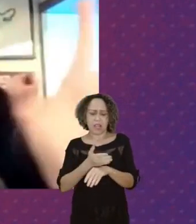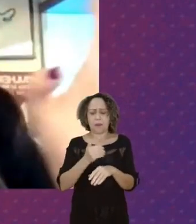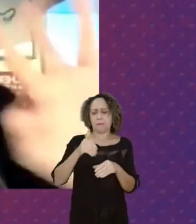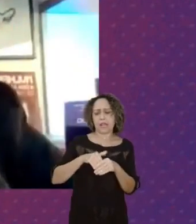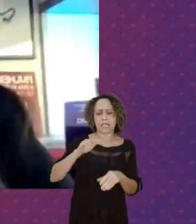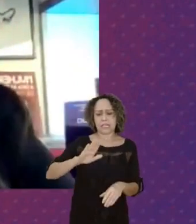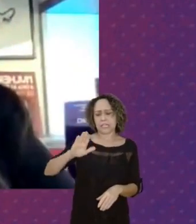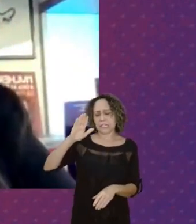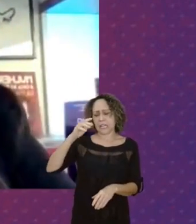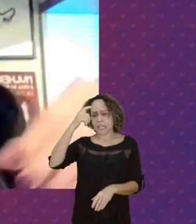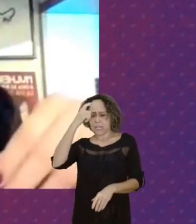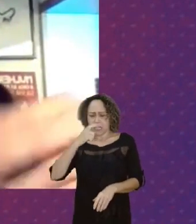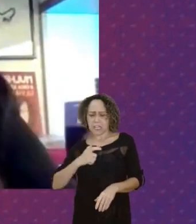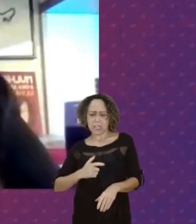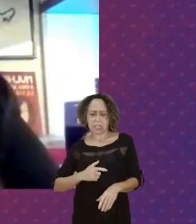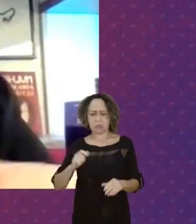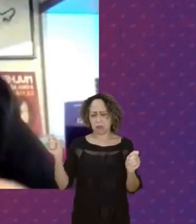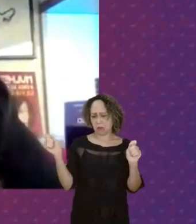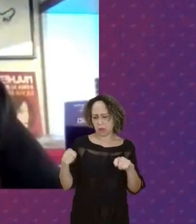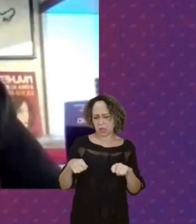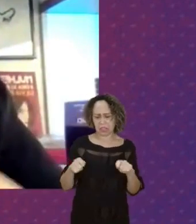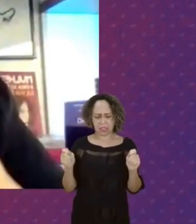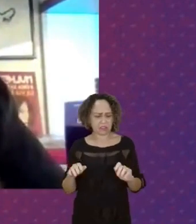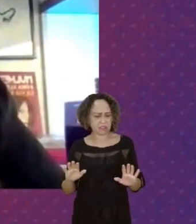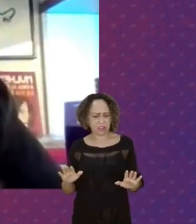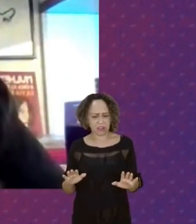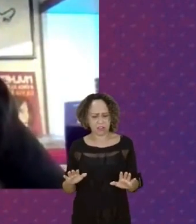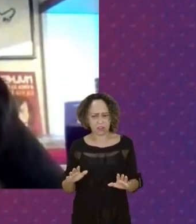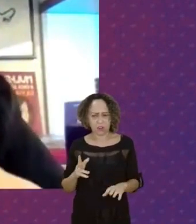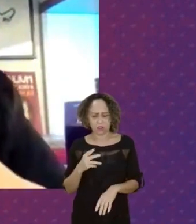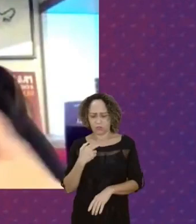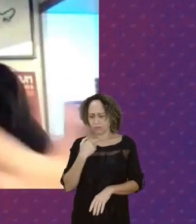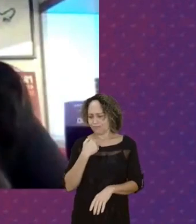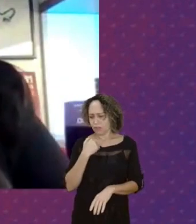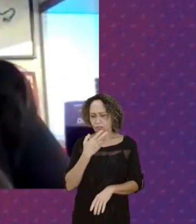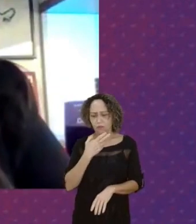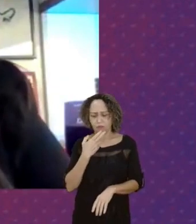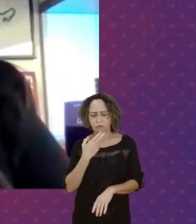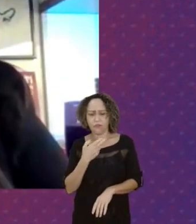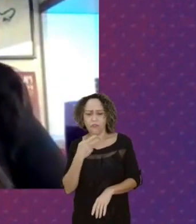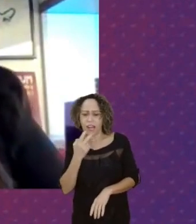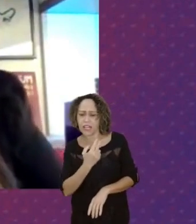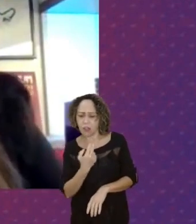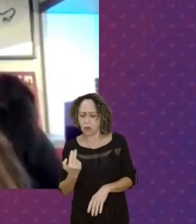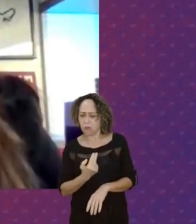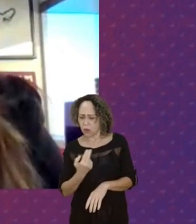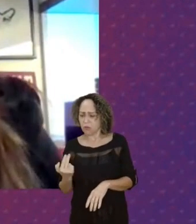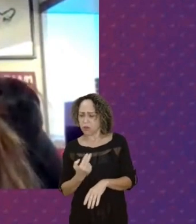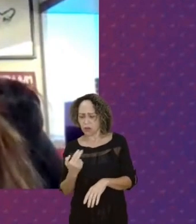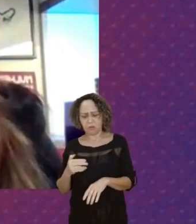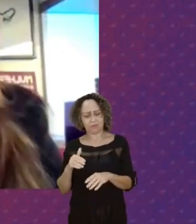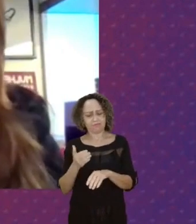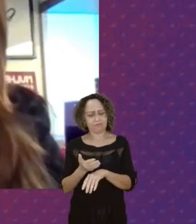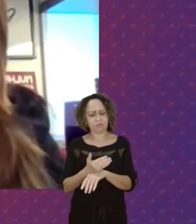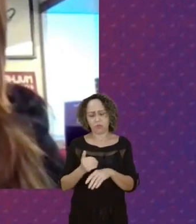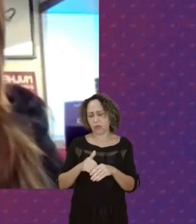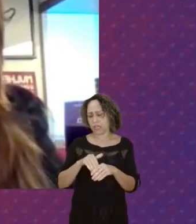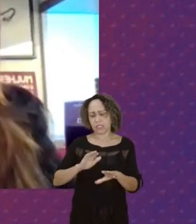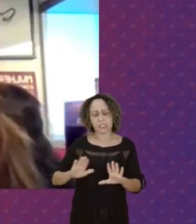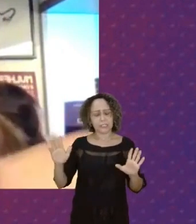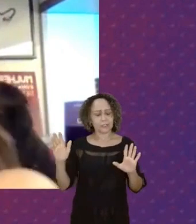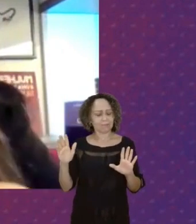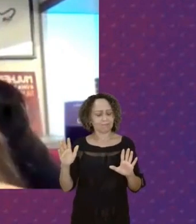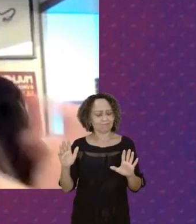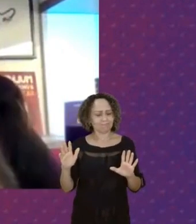Não, eu só estou dando parabéns. Isso é considerado um indiferente eleitoral, porque a gente está em período anterior ao período oficial de